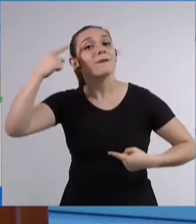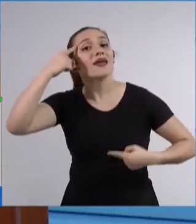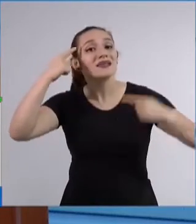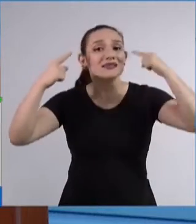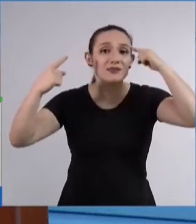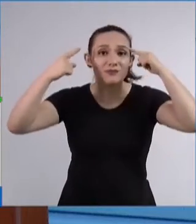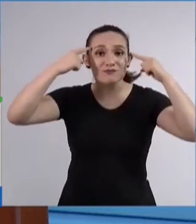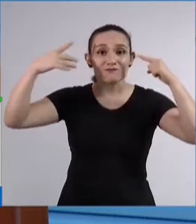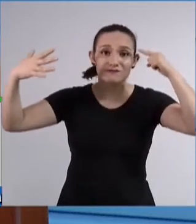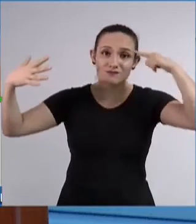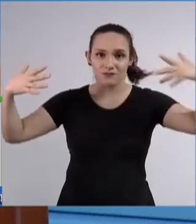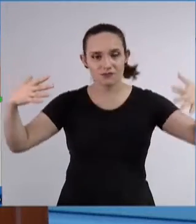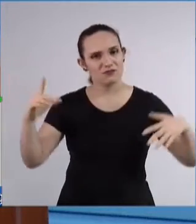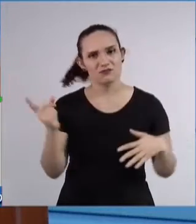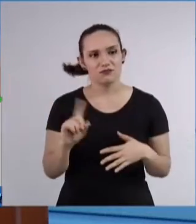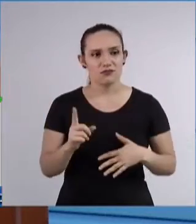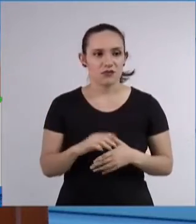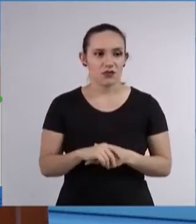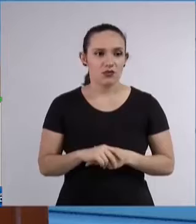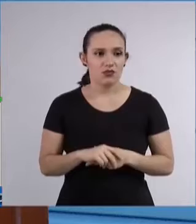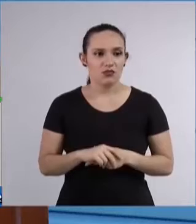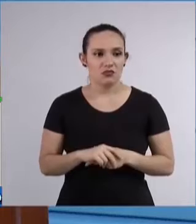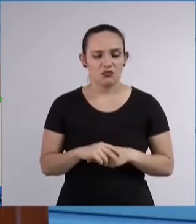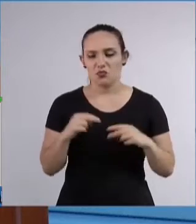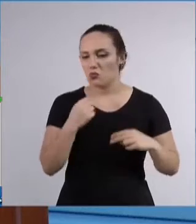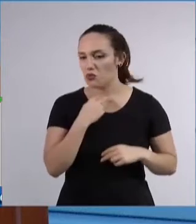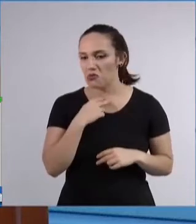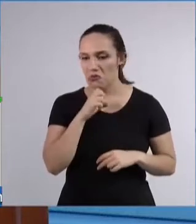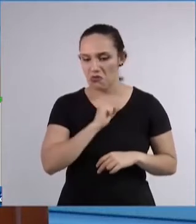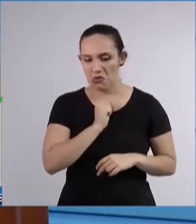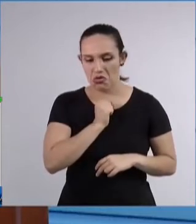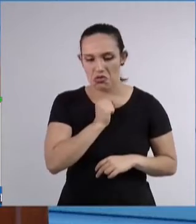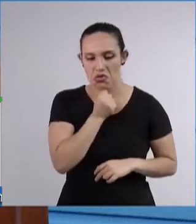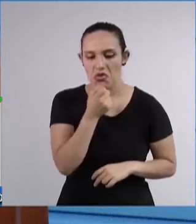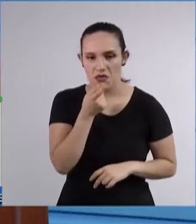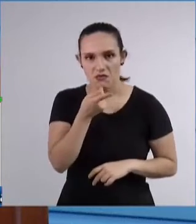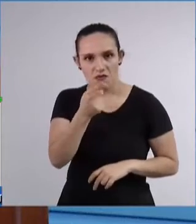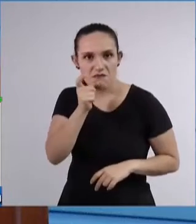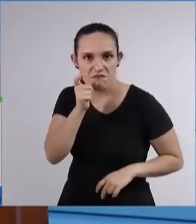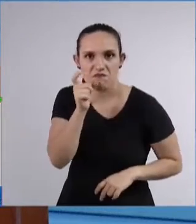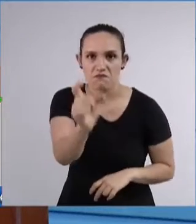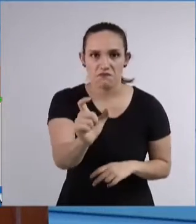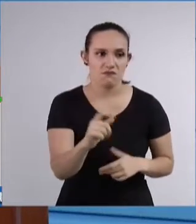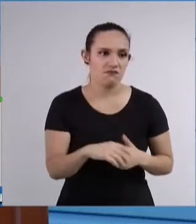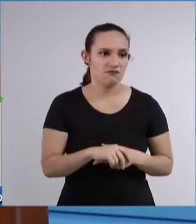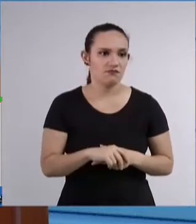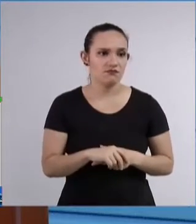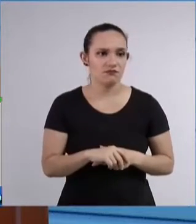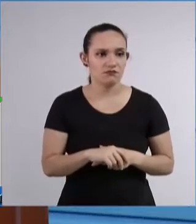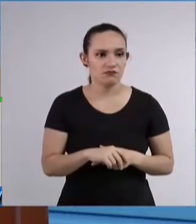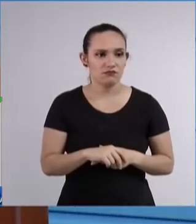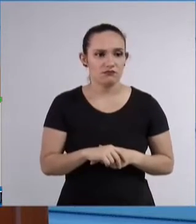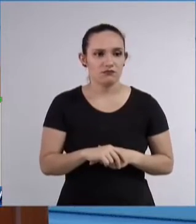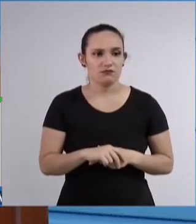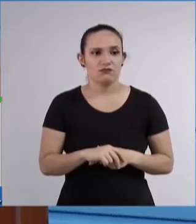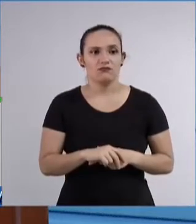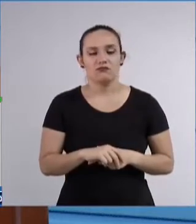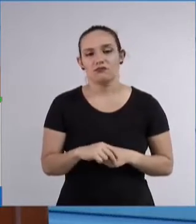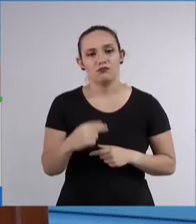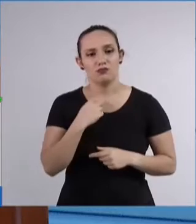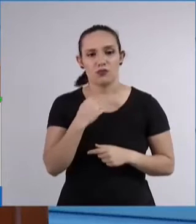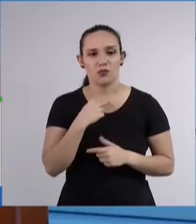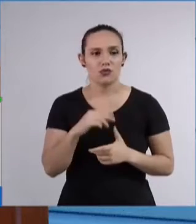ideias. E não se discute ideias com rancor, não se discute ideias com ódio, não se discute